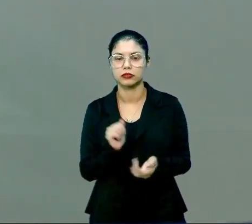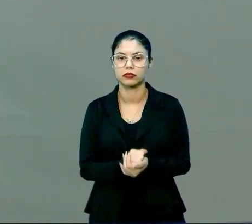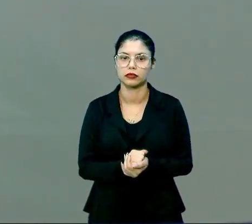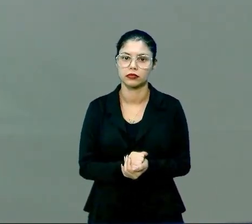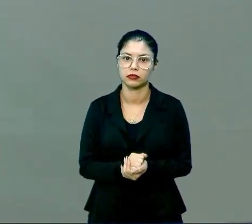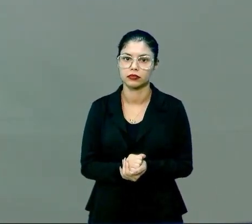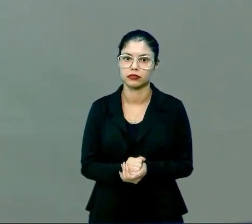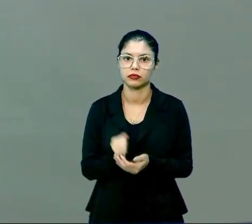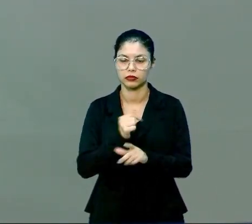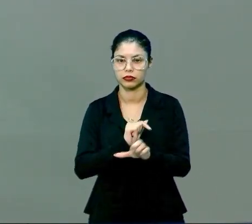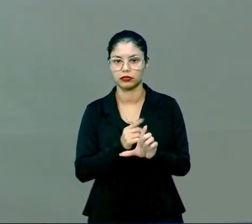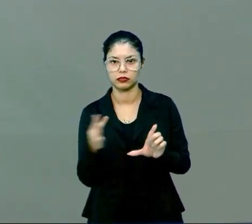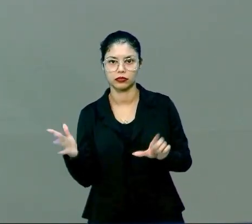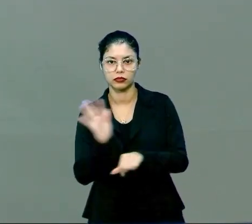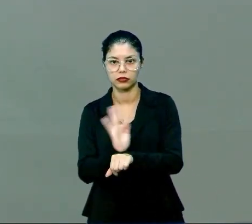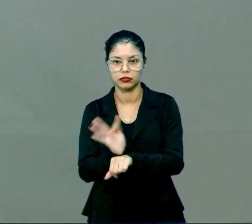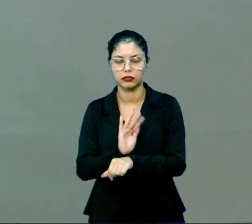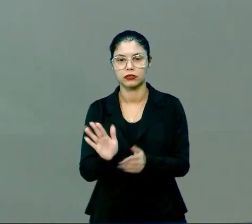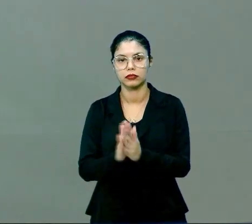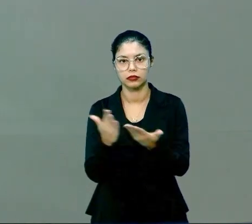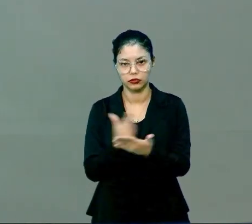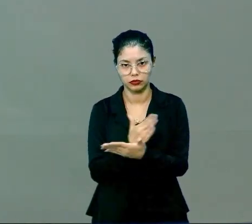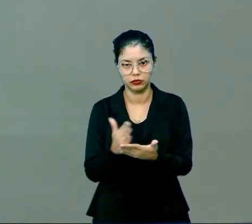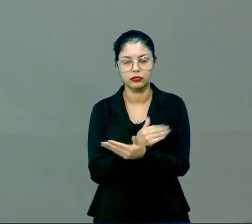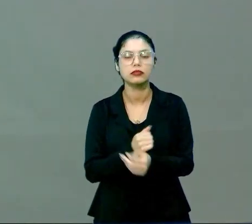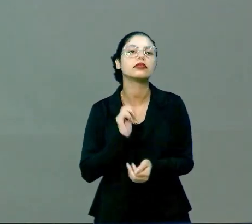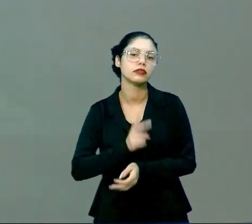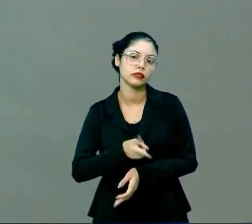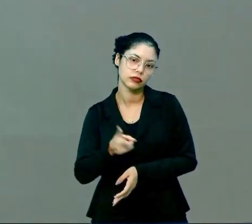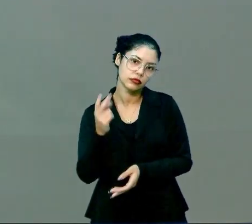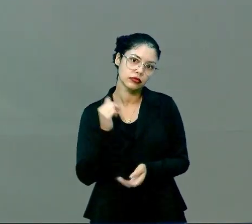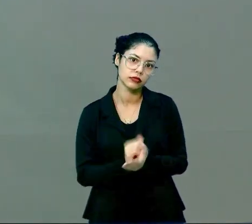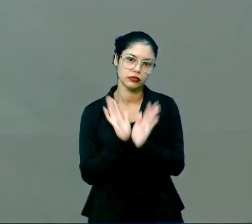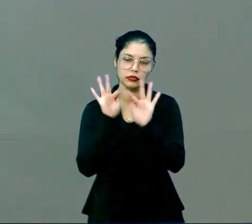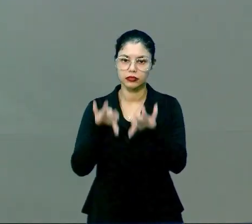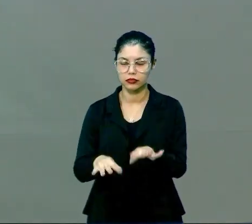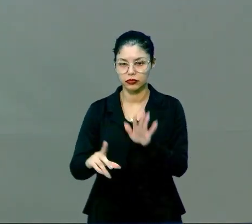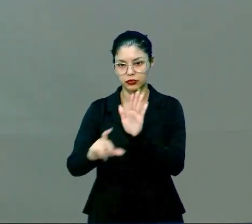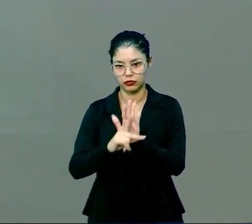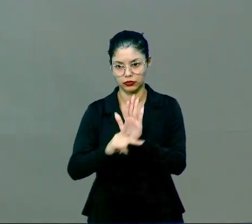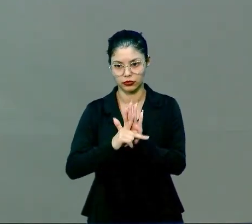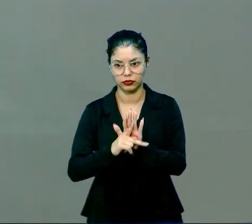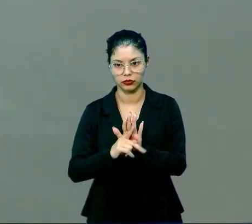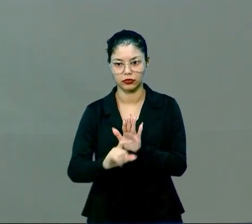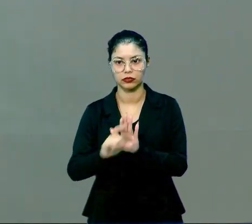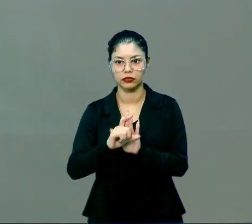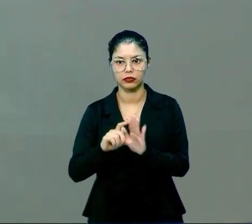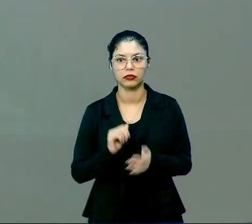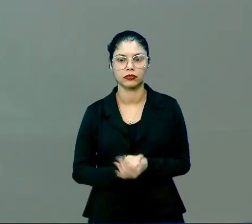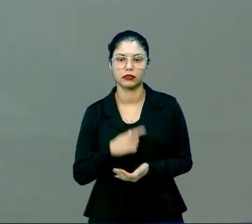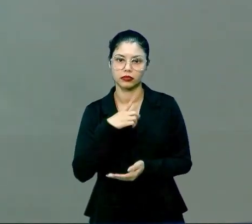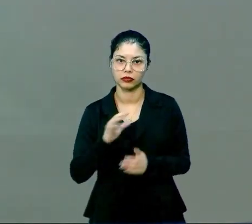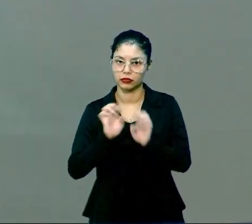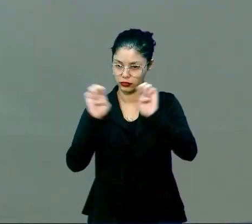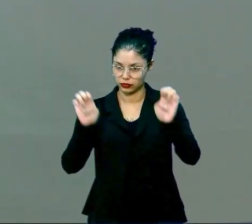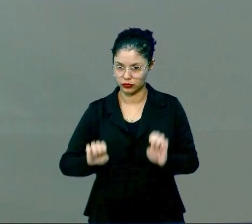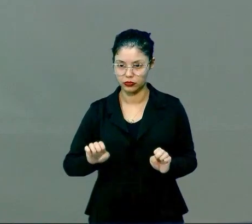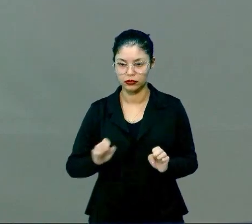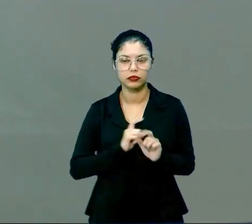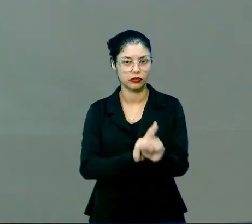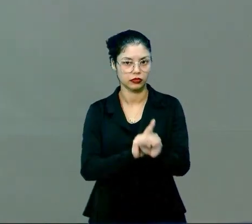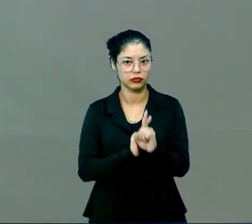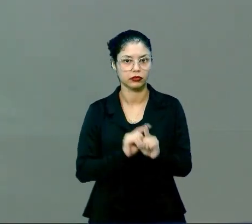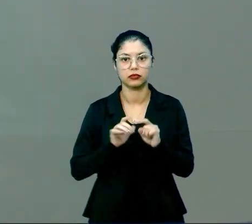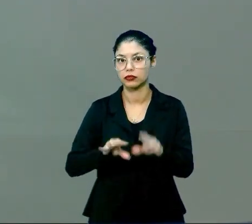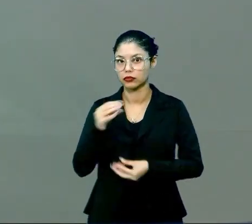uma citação de uma série, de um filme, de um livro, e logo em seguida você conclui esse parágrafo. Então é um parágrafo que ele tem uma estrutura a ser